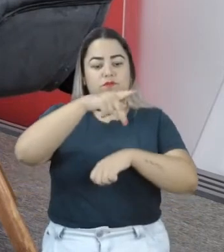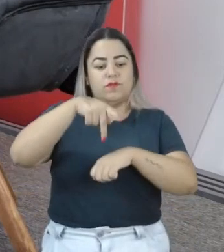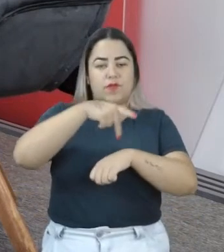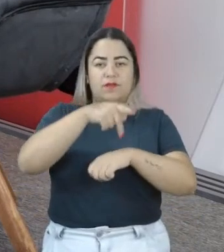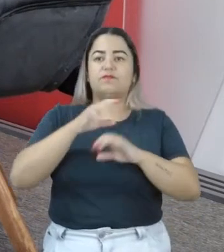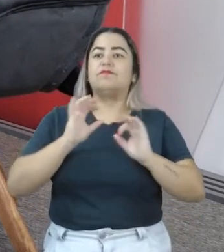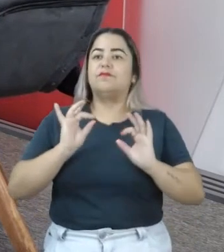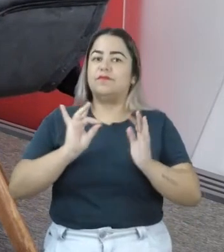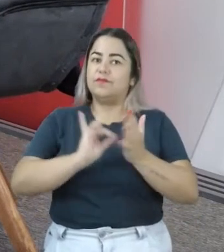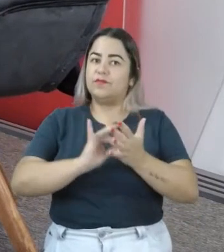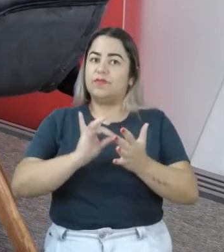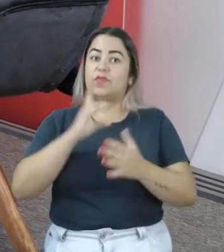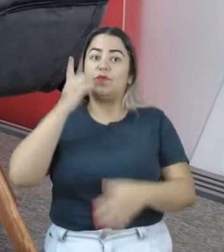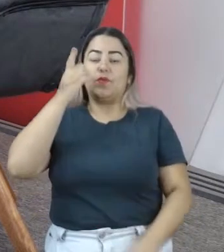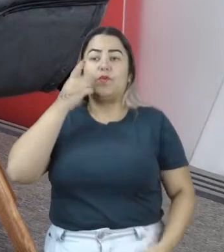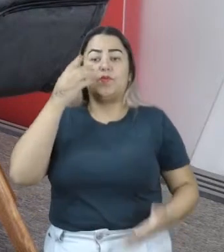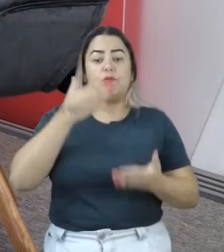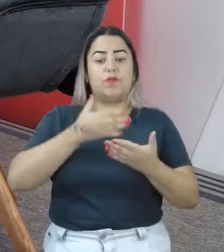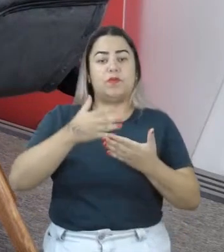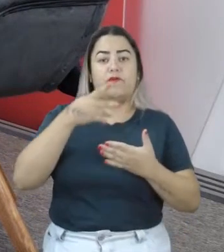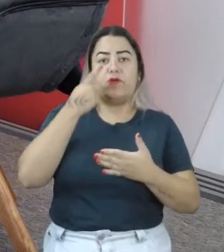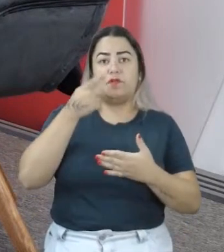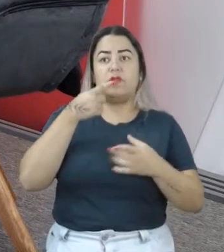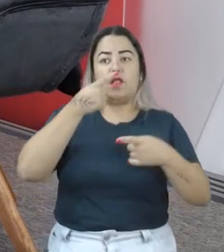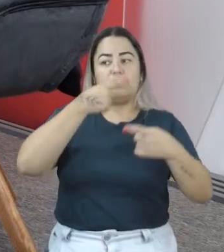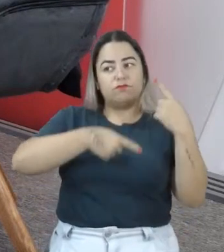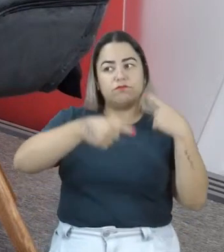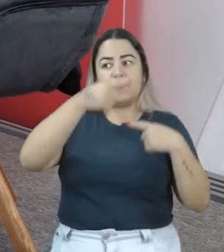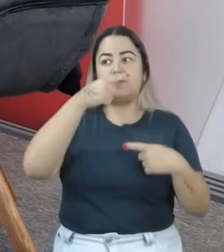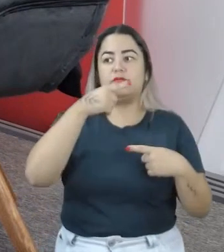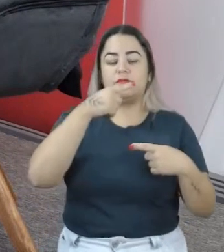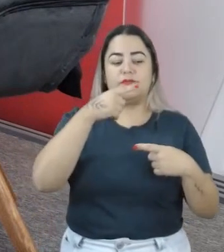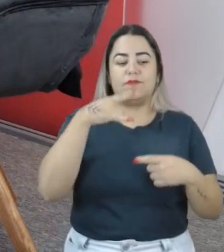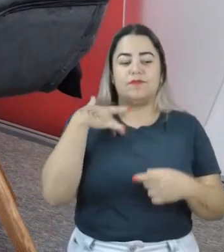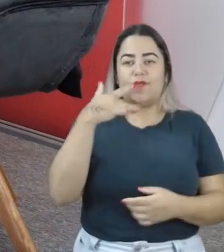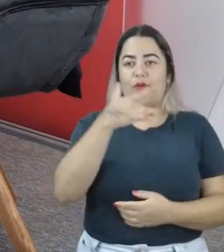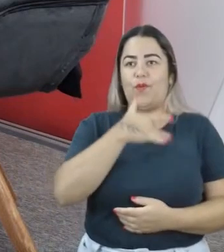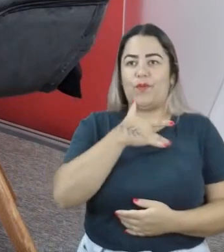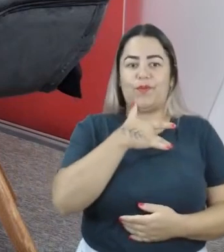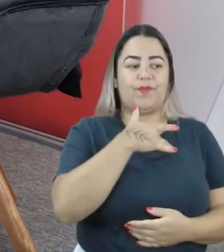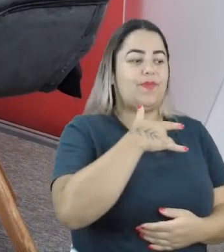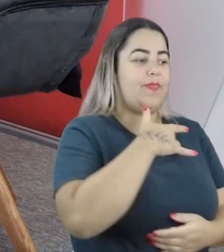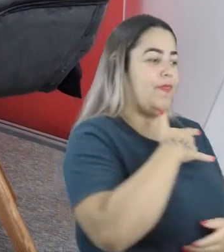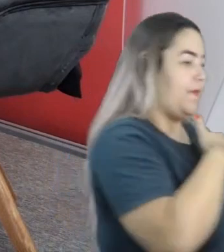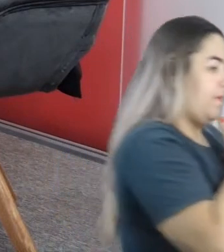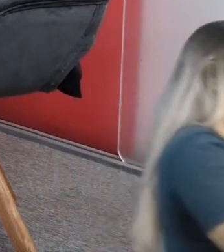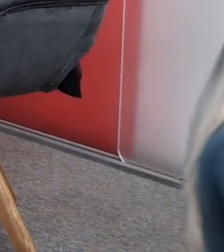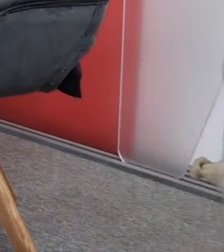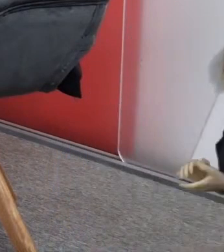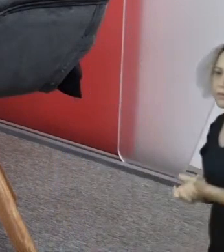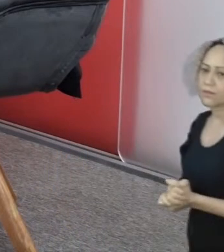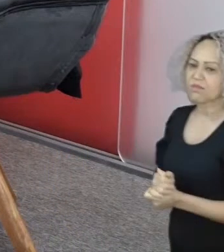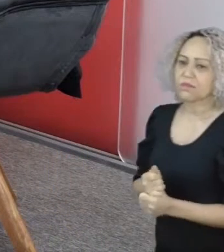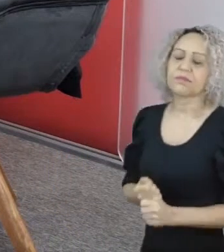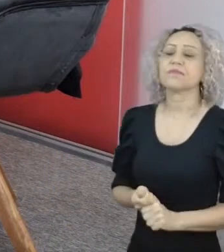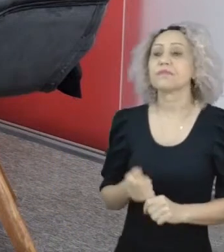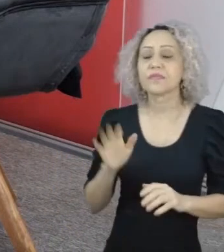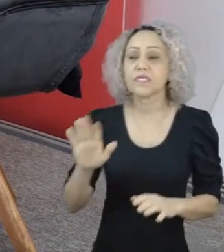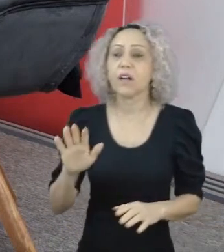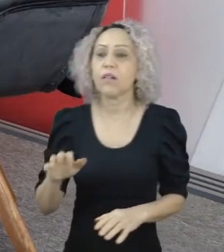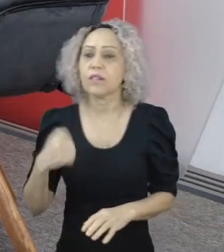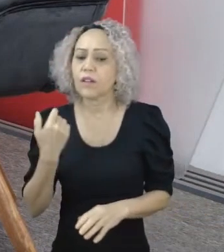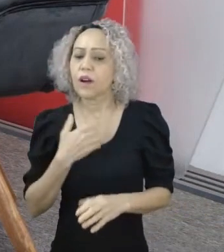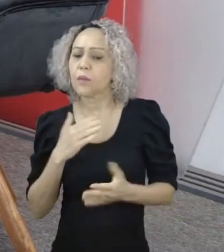Com certeza. Deputado, vamos começar falando um pouquinho da reconstrução da saúde, especificamente, que é uma das áreas que mais justificam